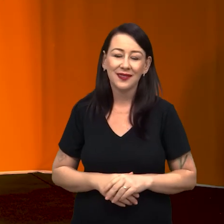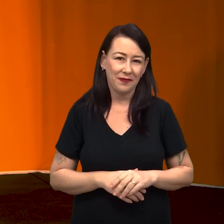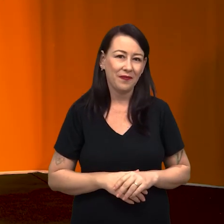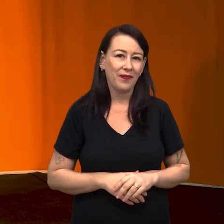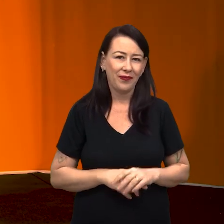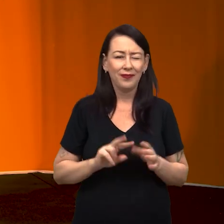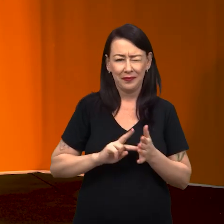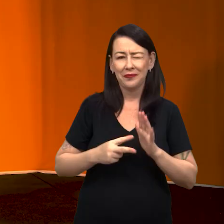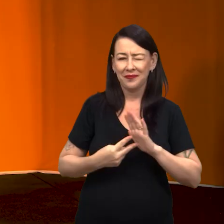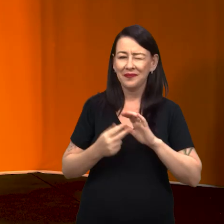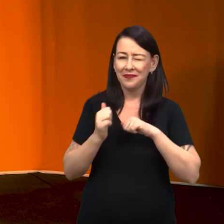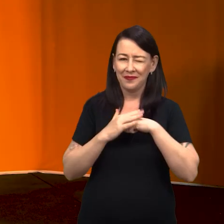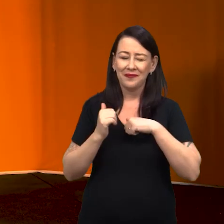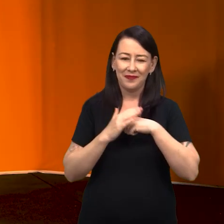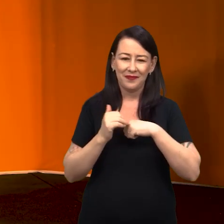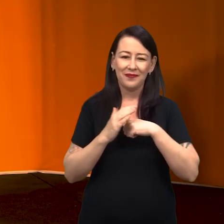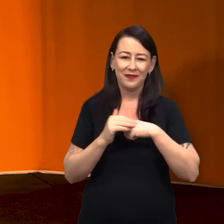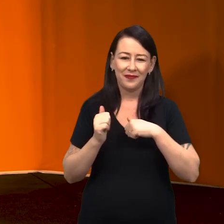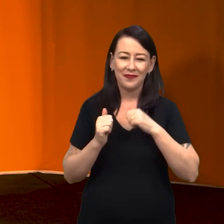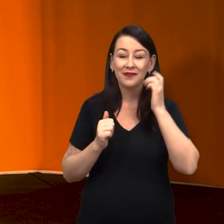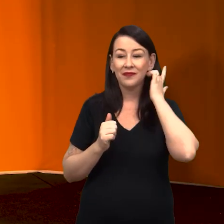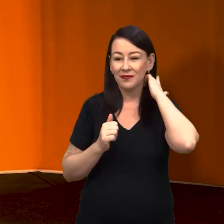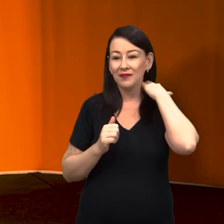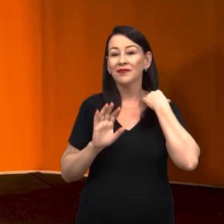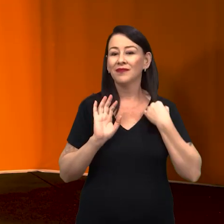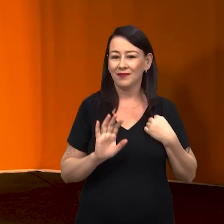dor. Isso é um acalanto,